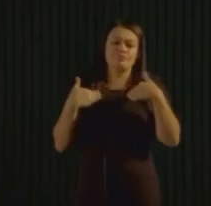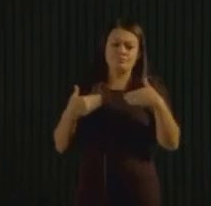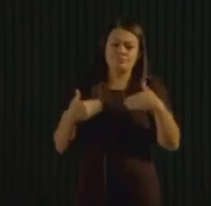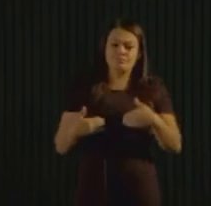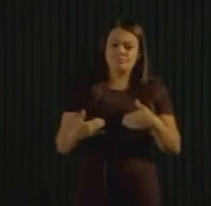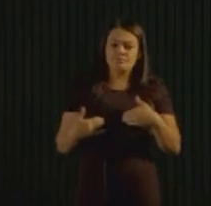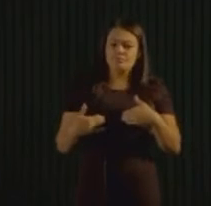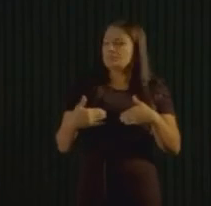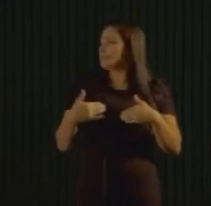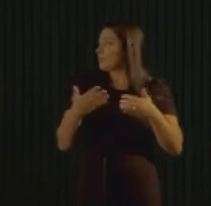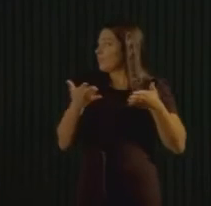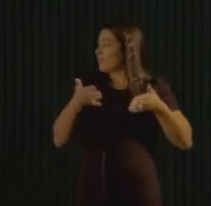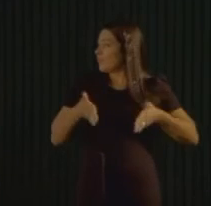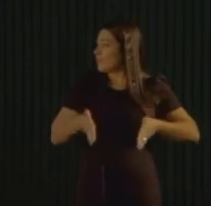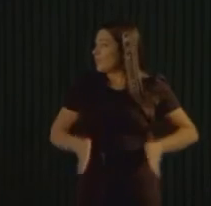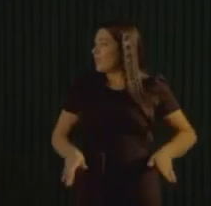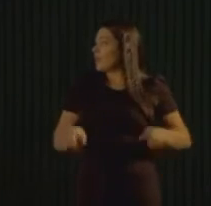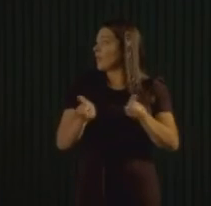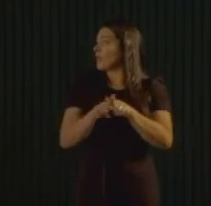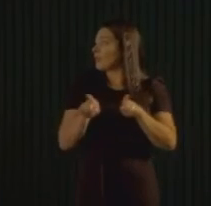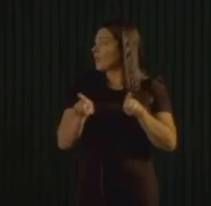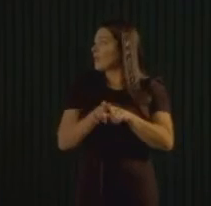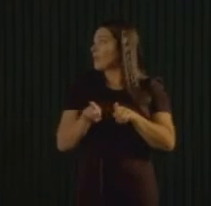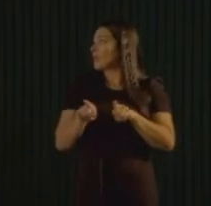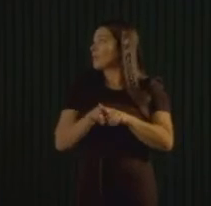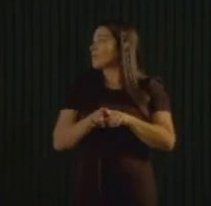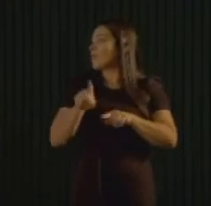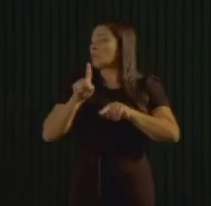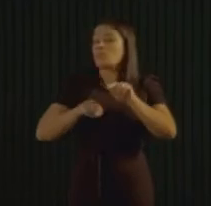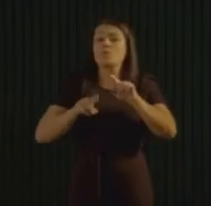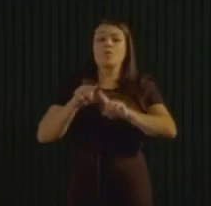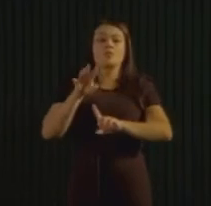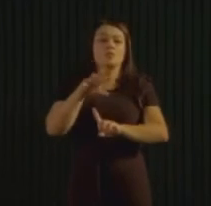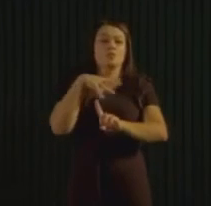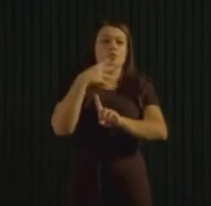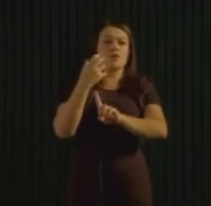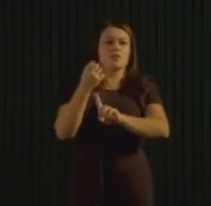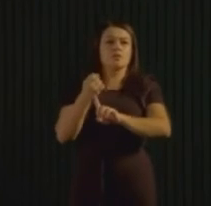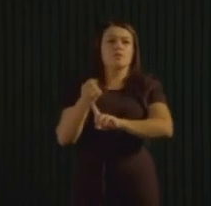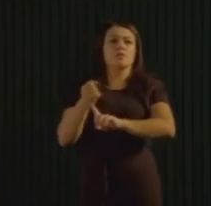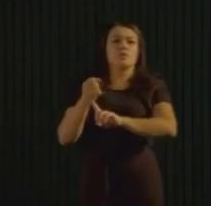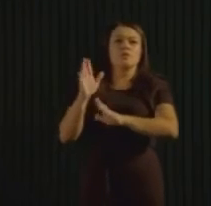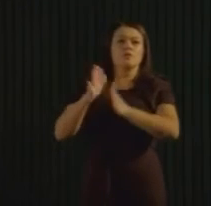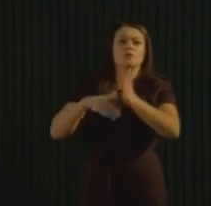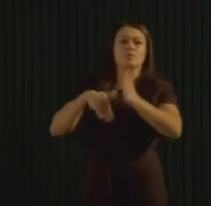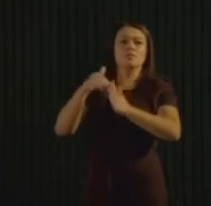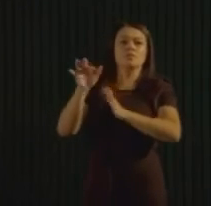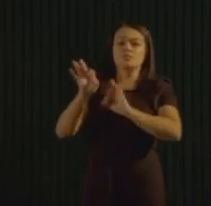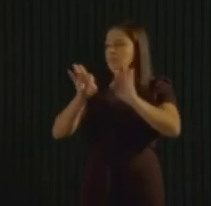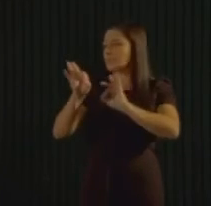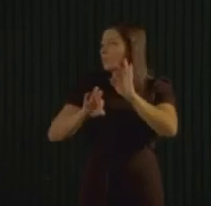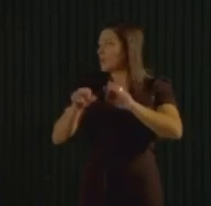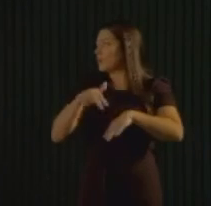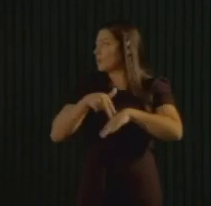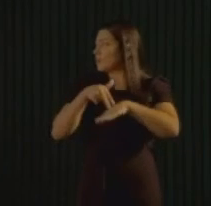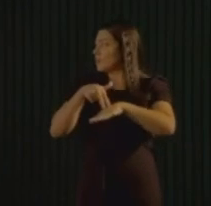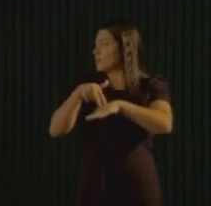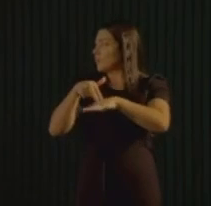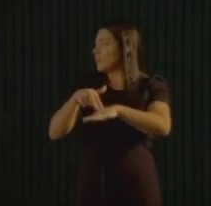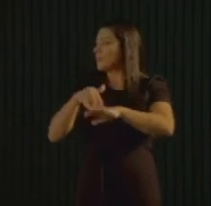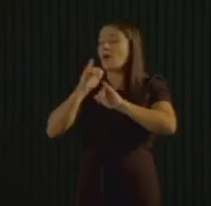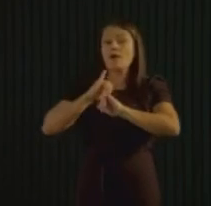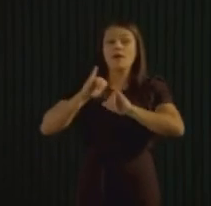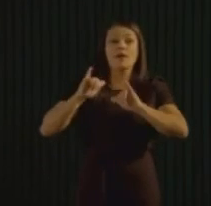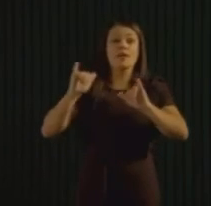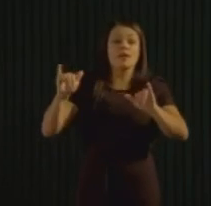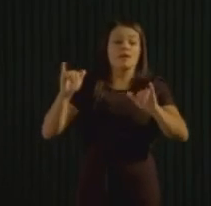E aqui a gente tem uma obra de arte, que foi a leilão, também feito com resíduos oriundos das limpezas da EcoSurf. E